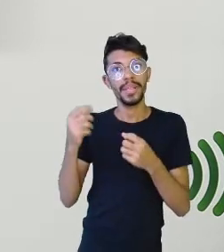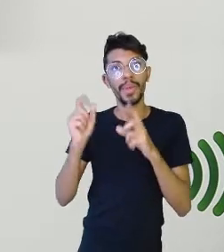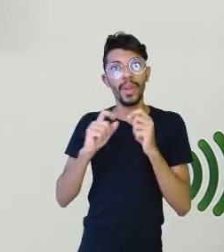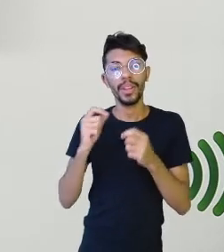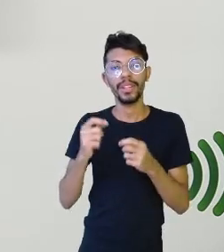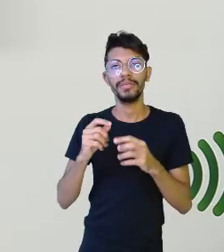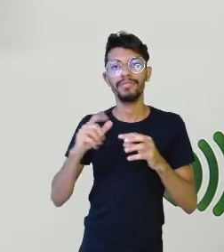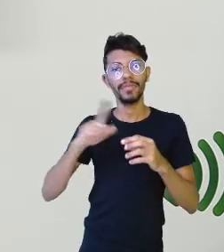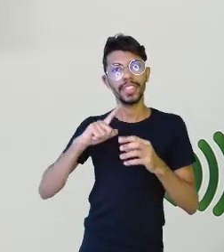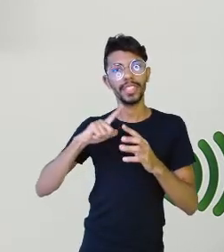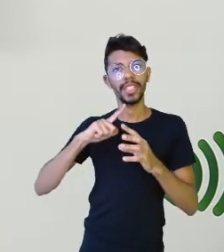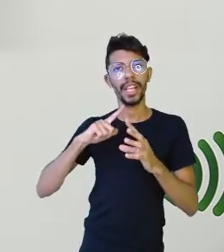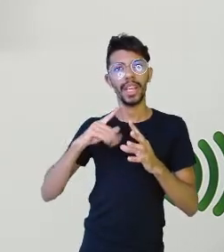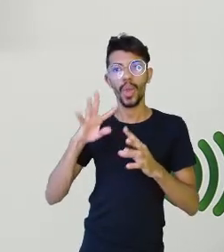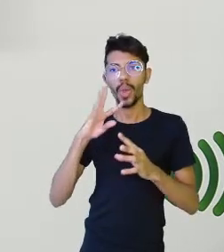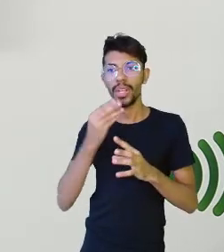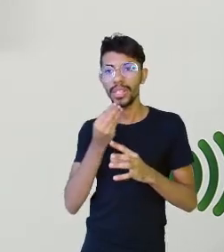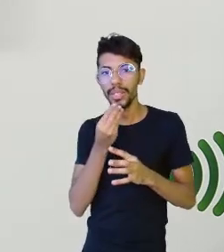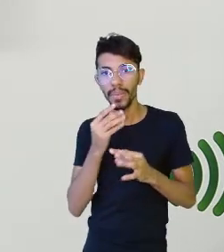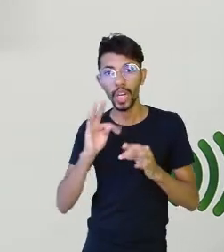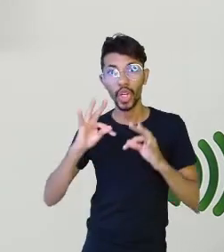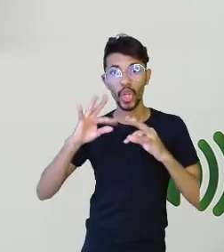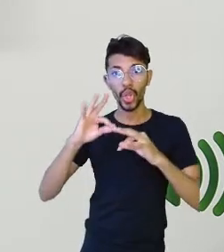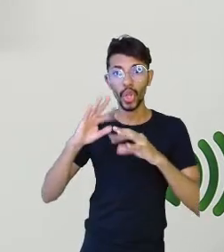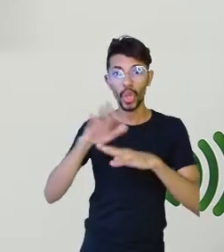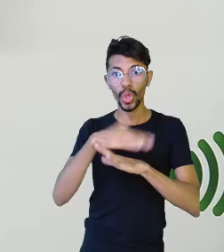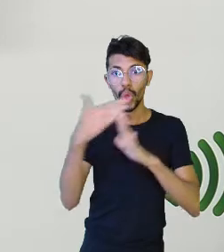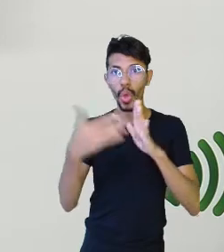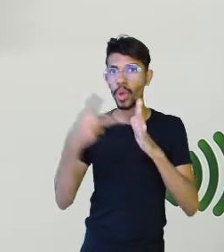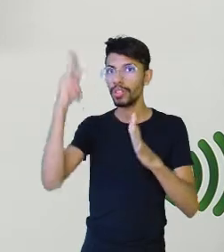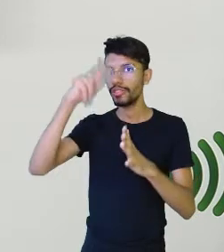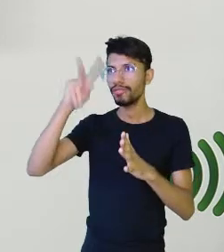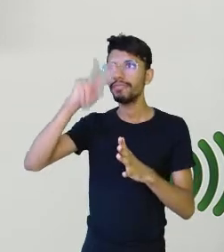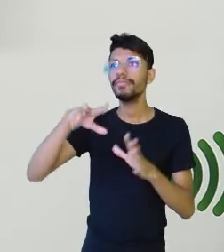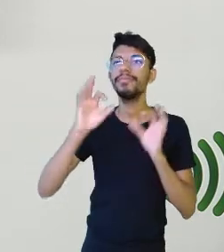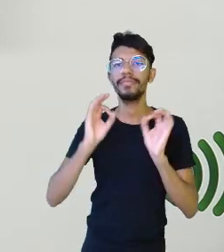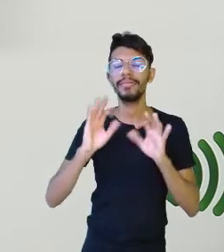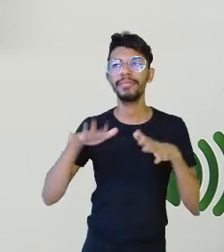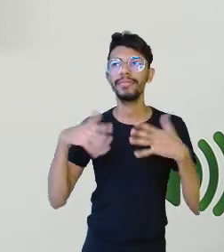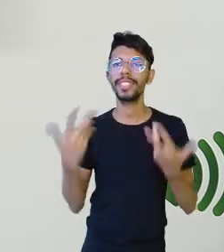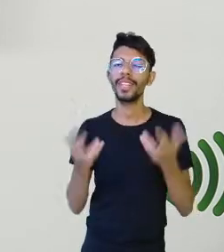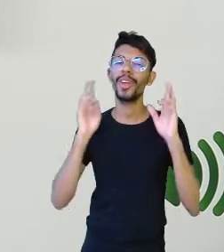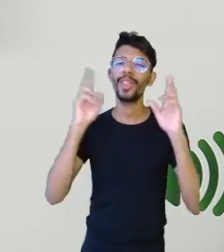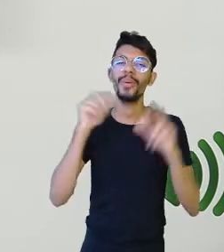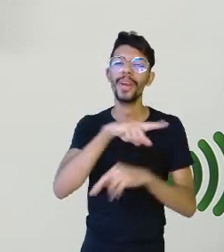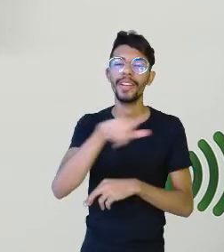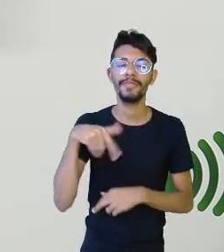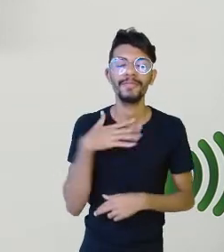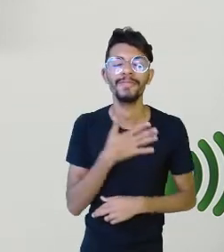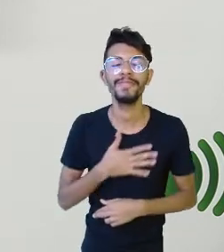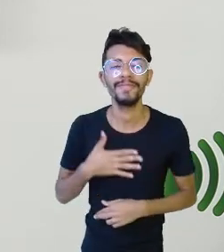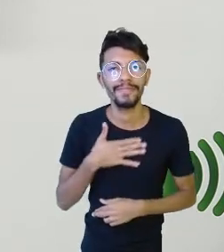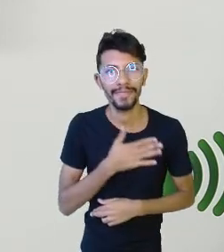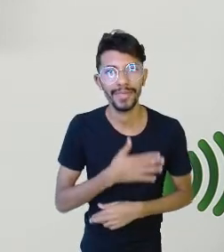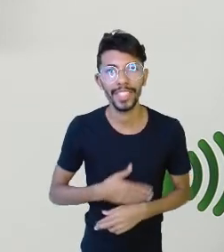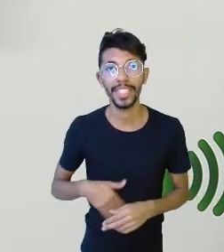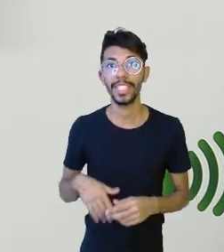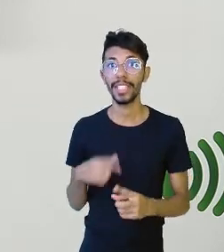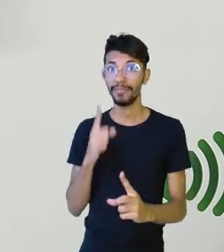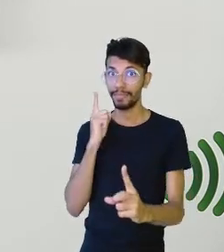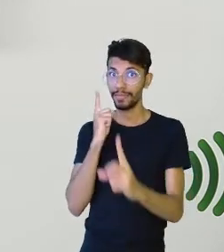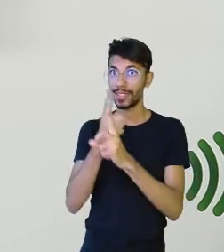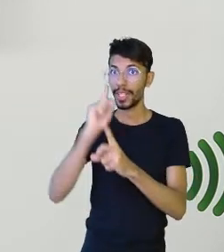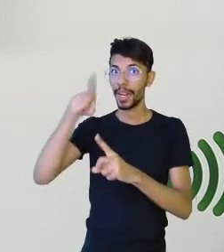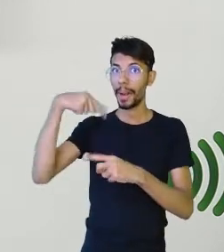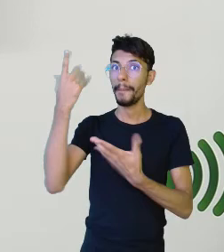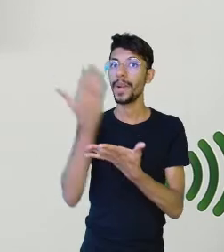que ele tem domínio de toda a história. Então eu espero que vocês tenham gostado, espero vocês na nossa